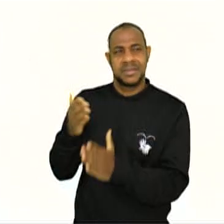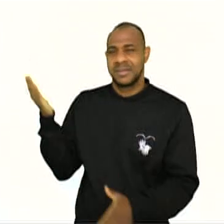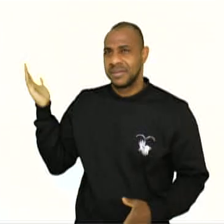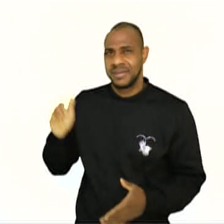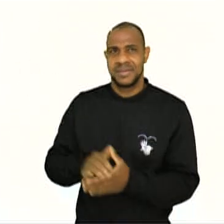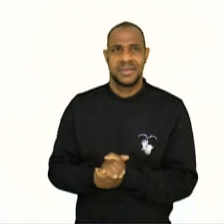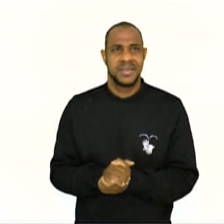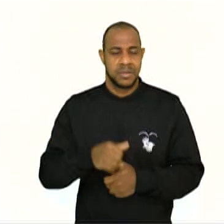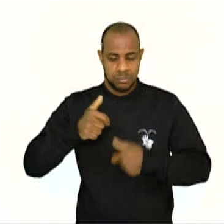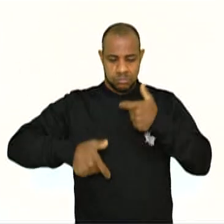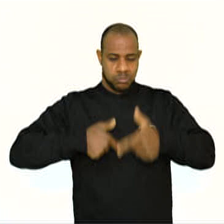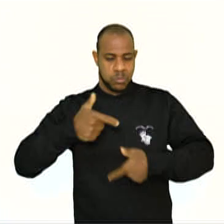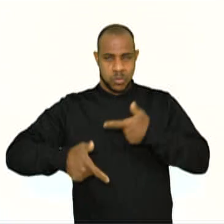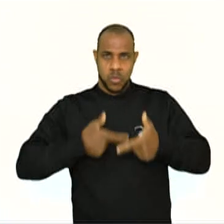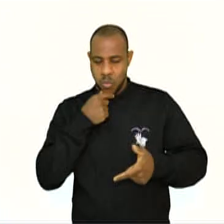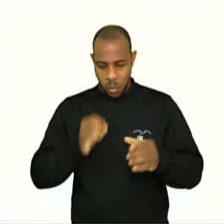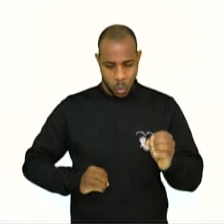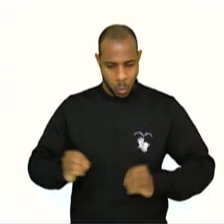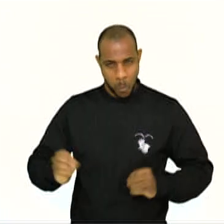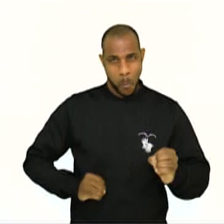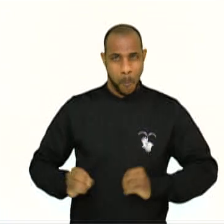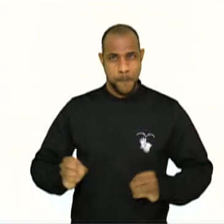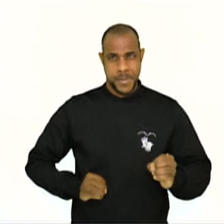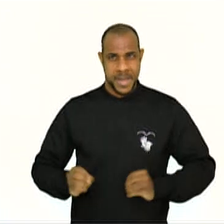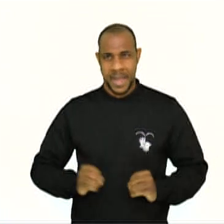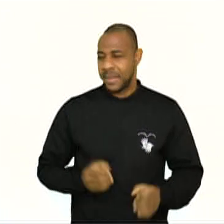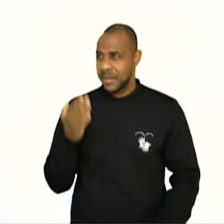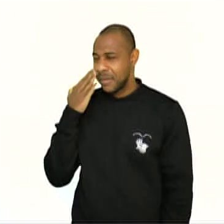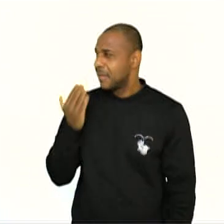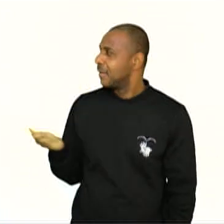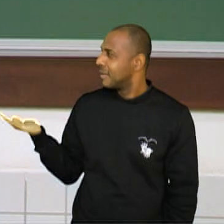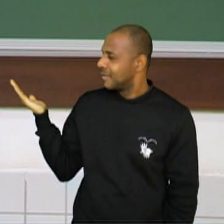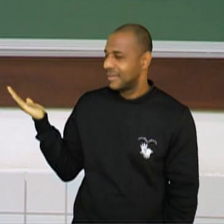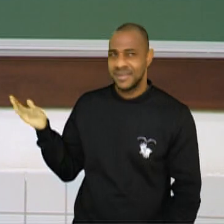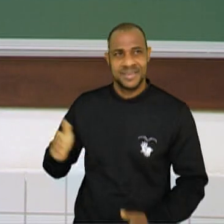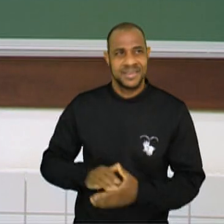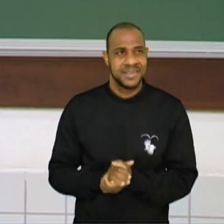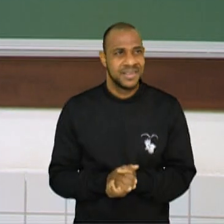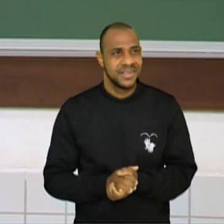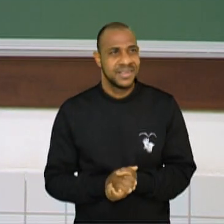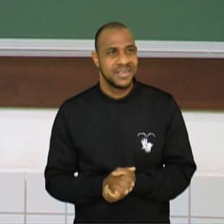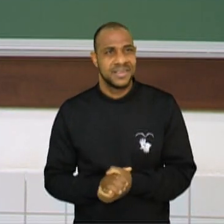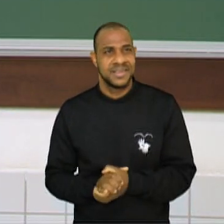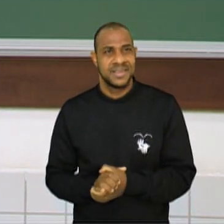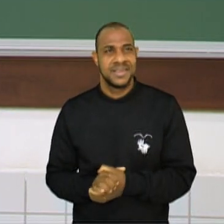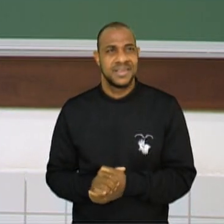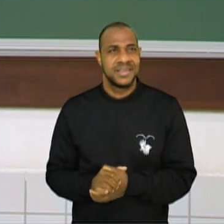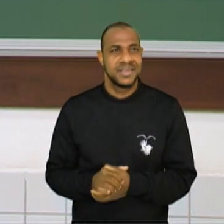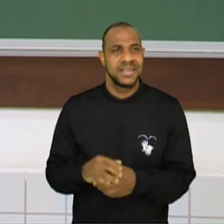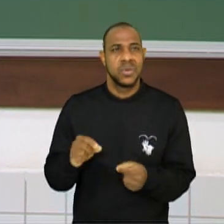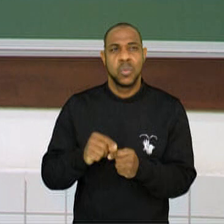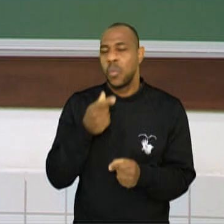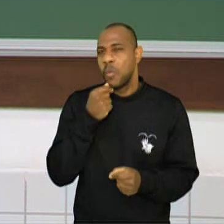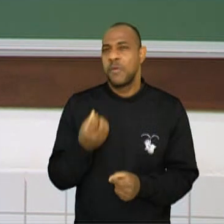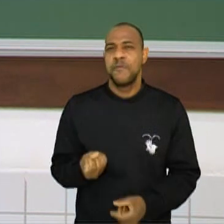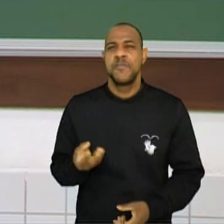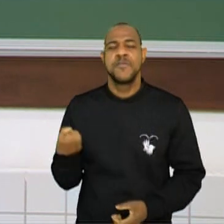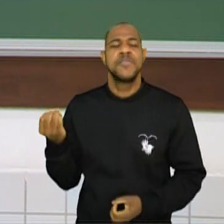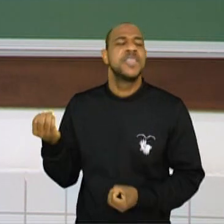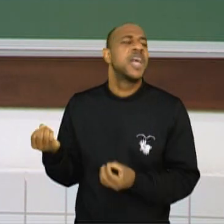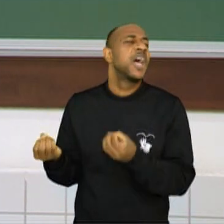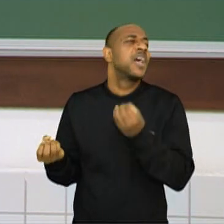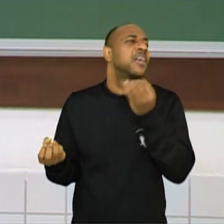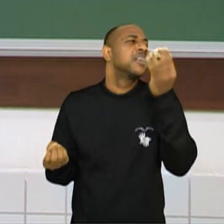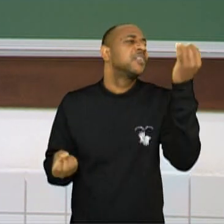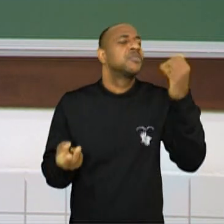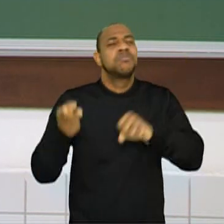o operário, aquele que nós às vezes esquecemos quando falamos da nossa bela capital. O candango foi aquele que viajou de todos os